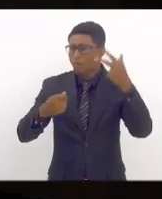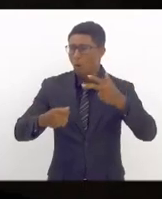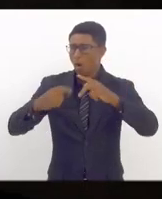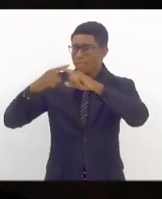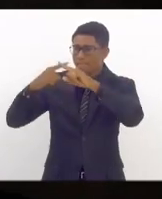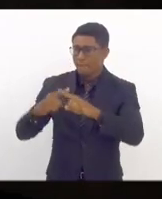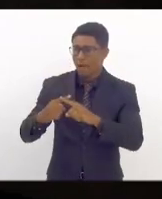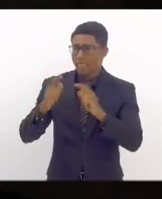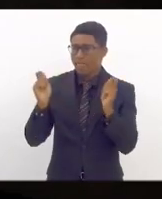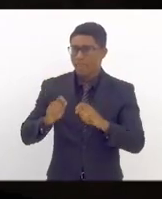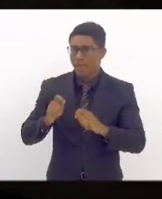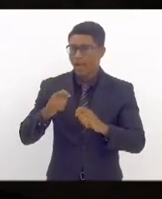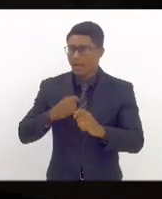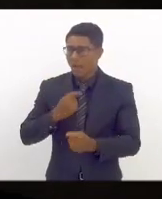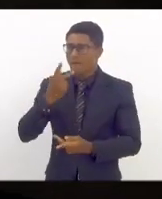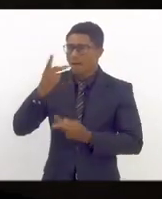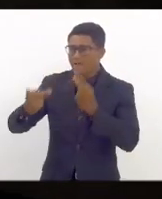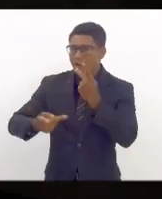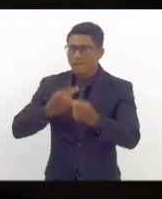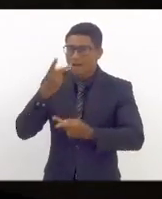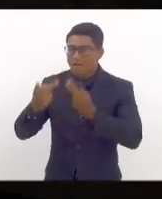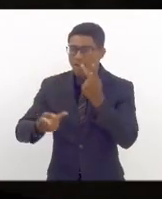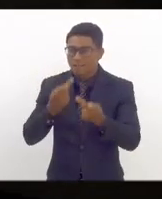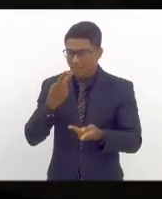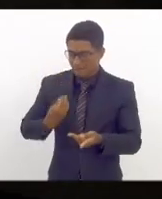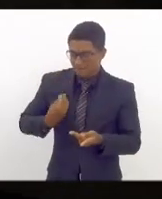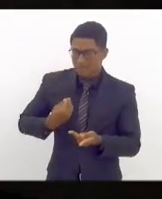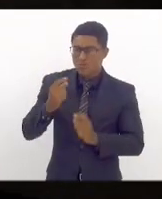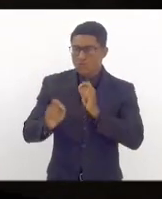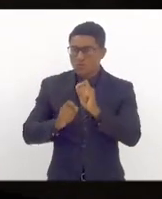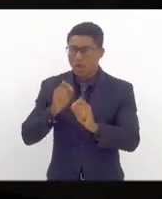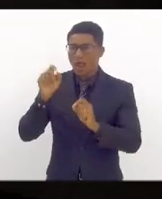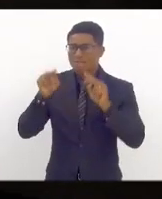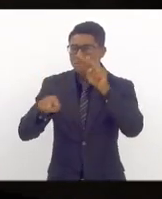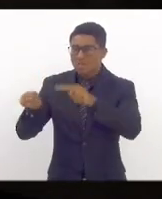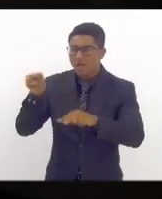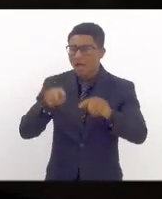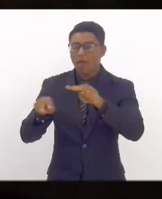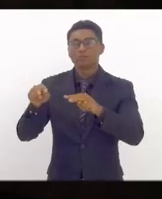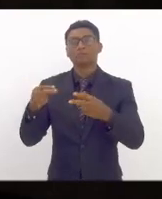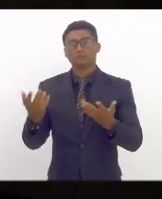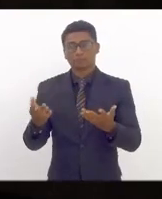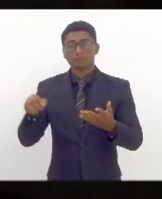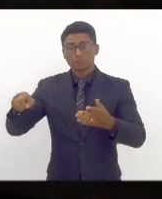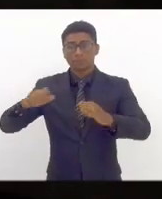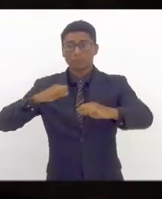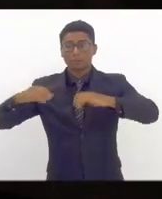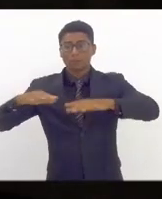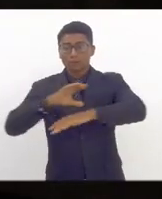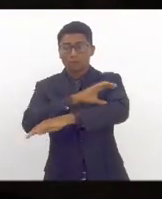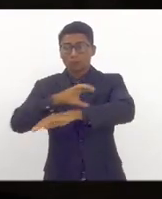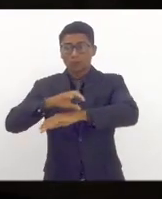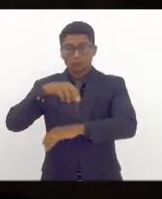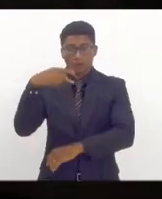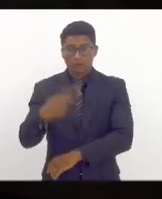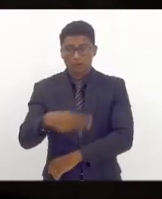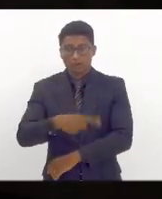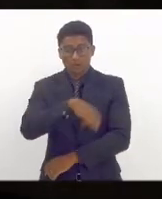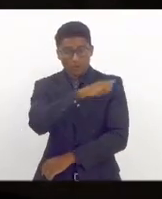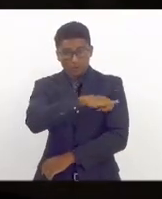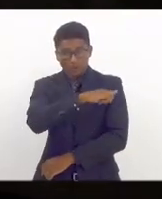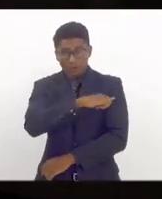as suas mazelas sociais e sobre a sua perspectiva de vida o tanque é um movimento cultural conhecido aqui no estado do Rio de Janeiro